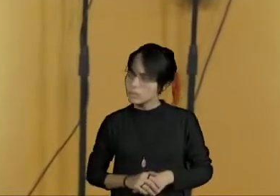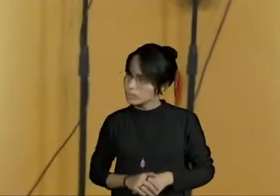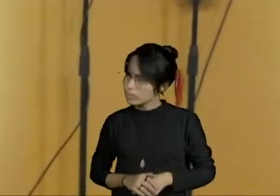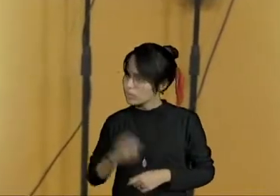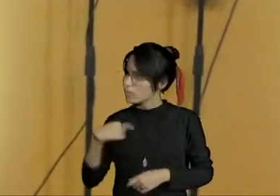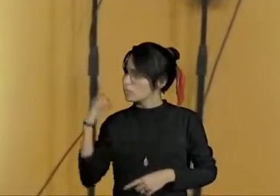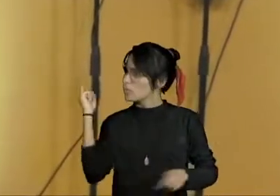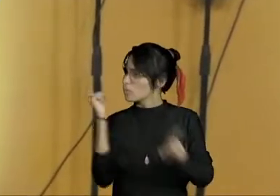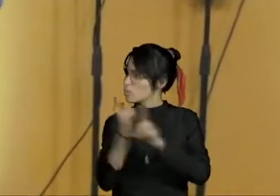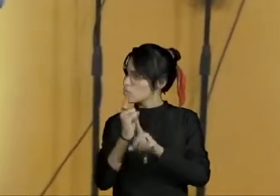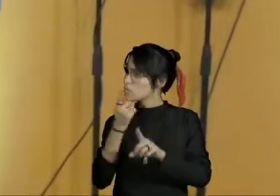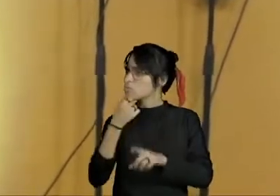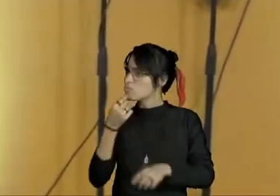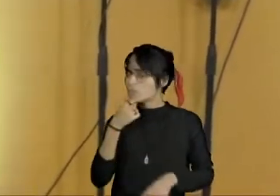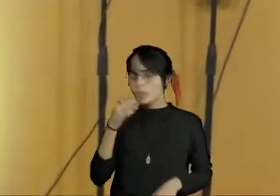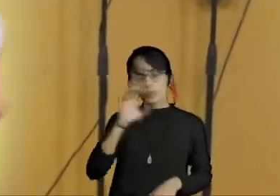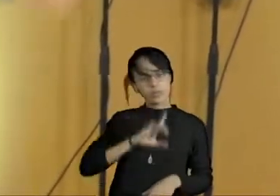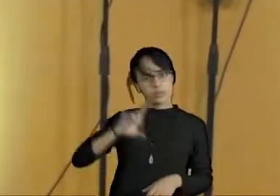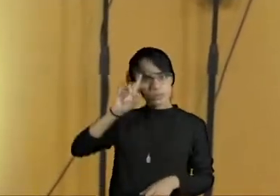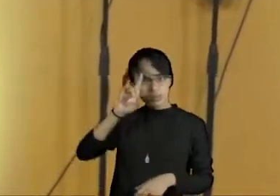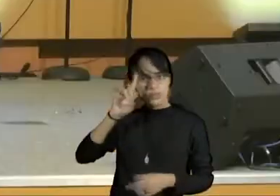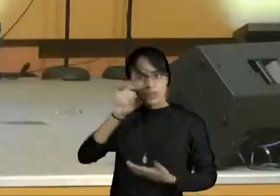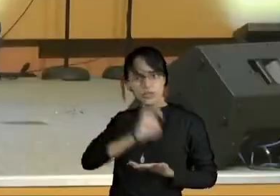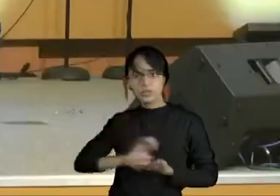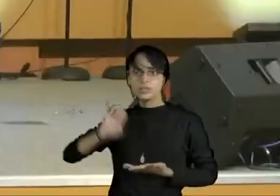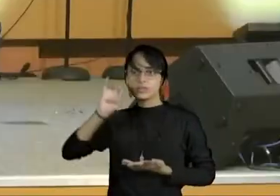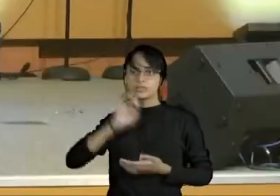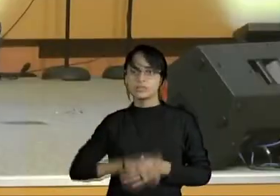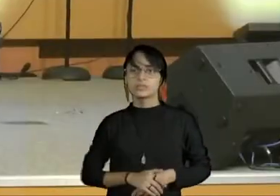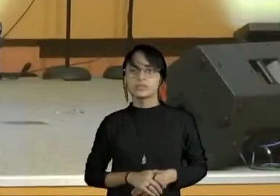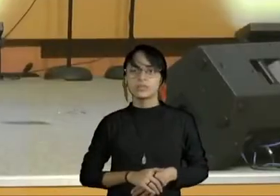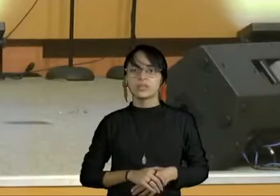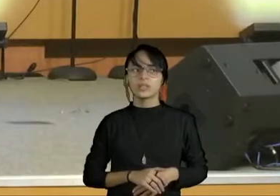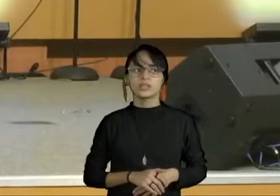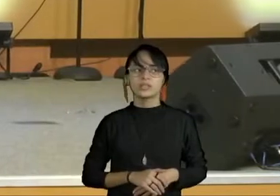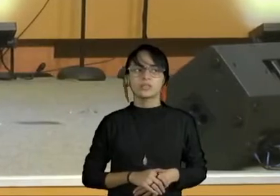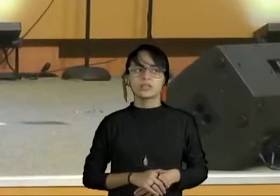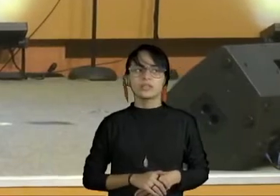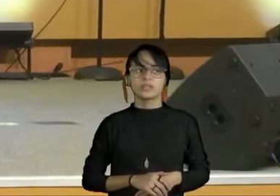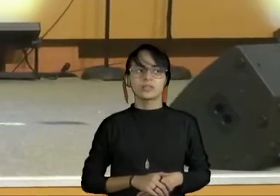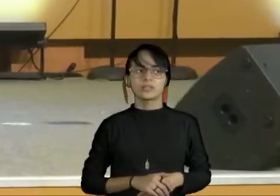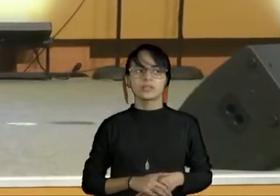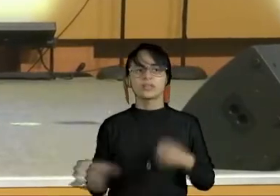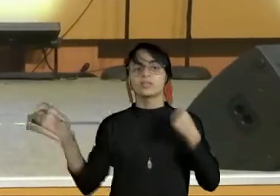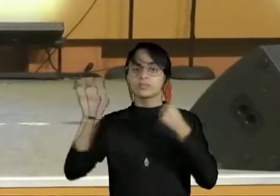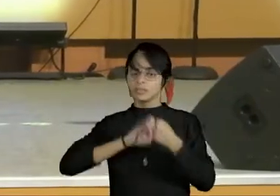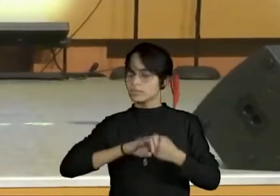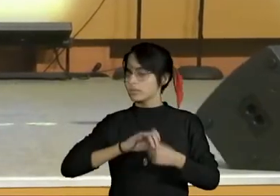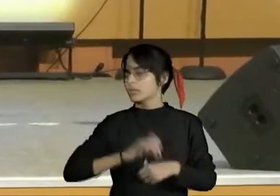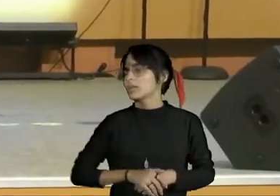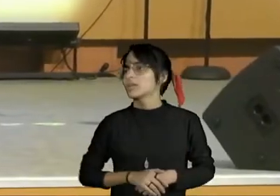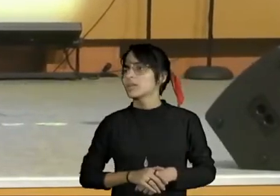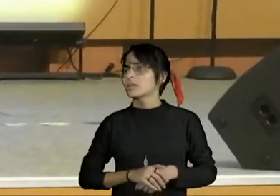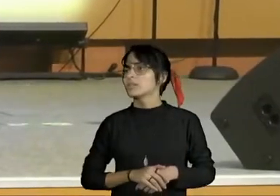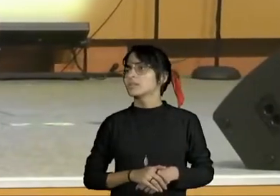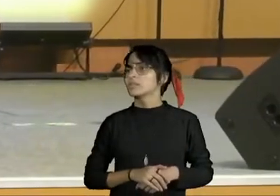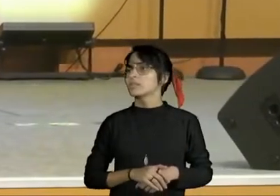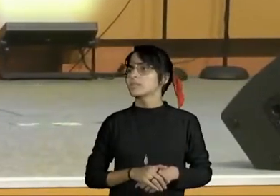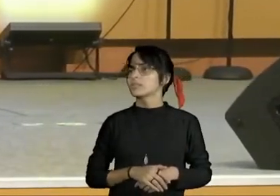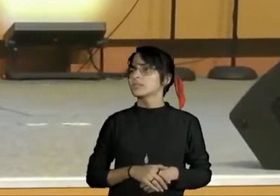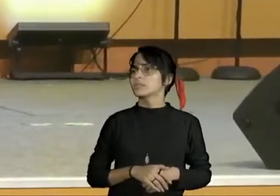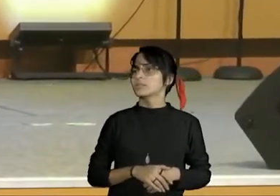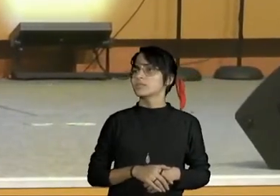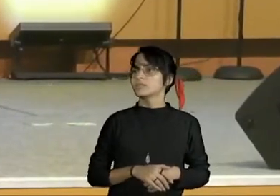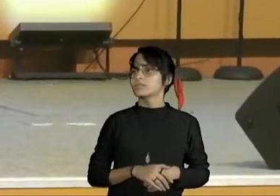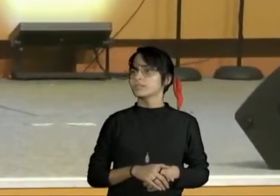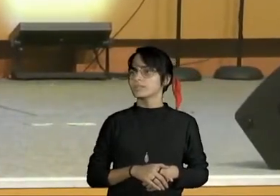ao encontro do homem de Deus. Ela sabia que ele estava no Carmelo, aonde preservava o mesmo costume do seu mentor